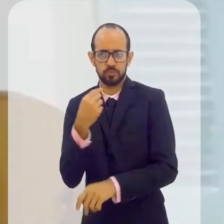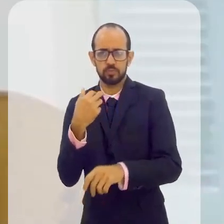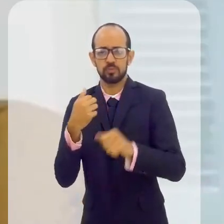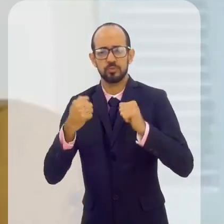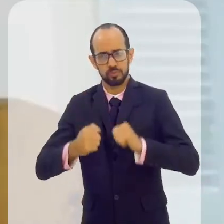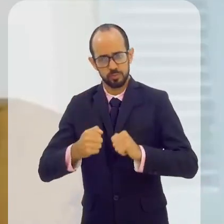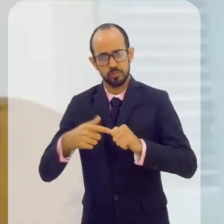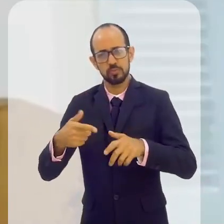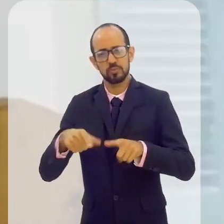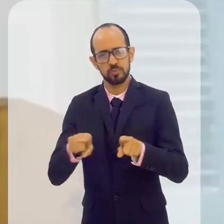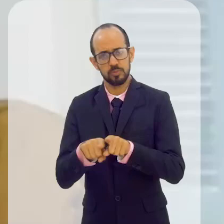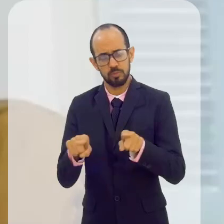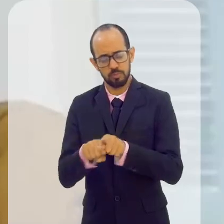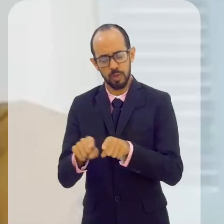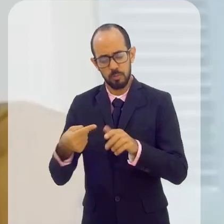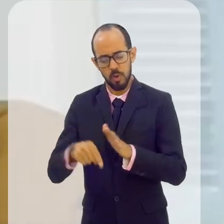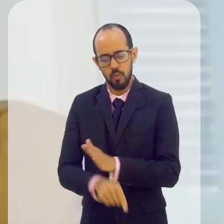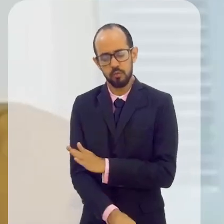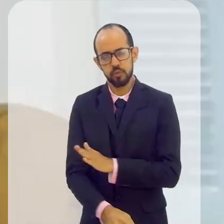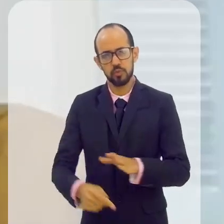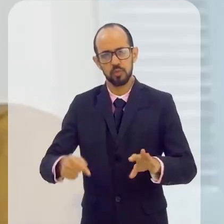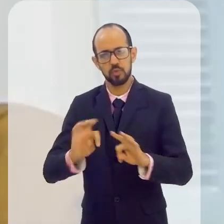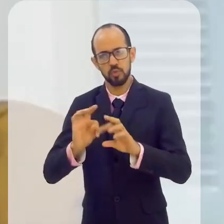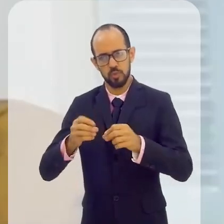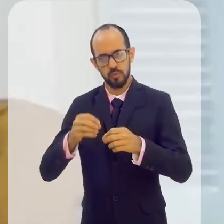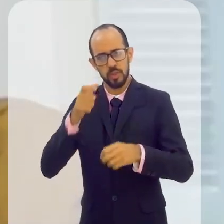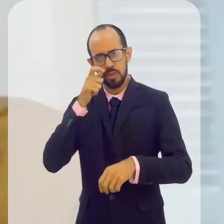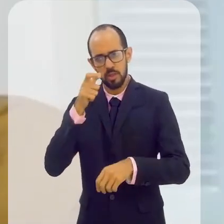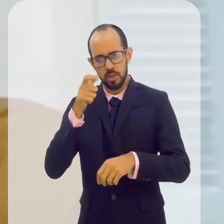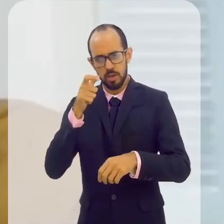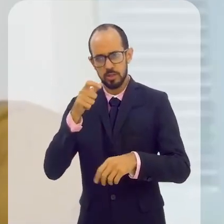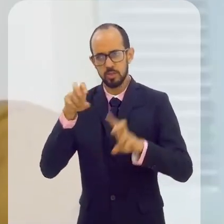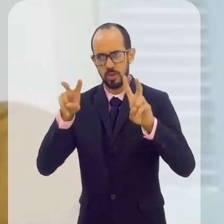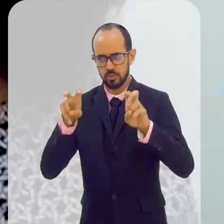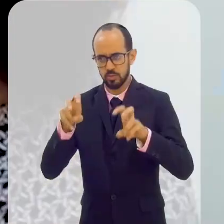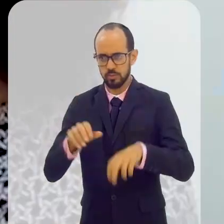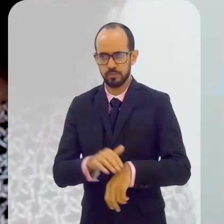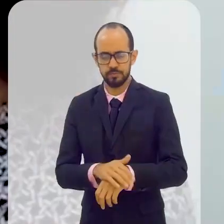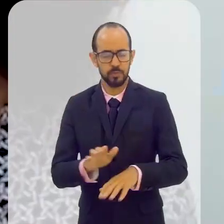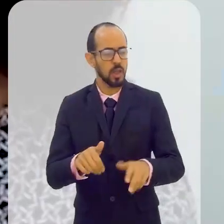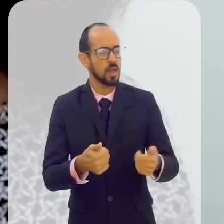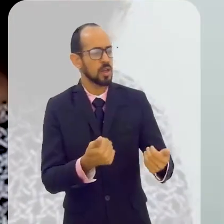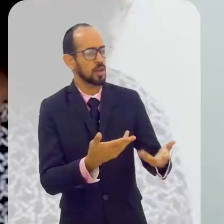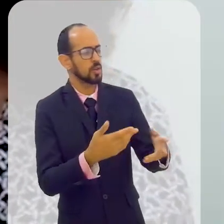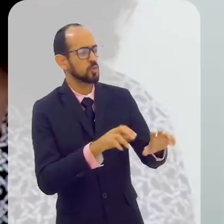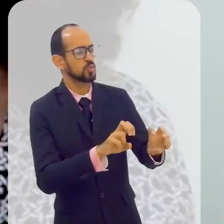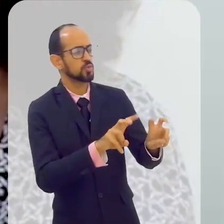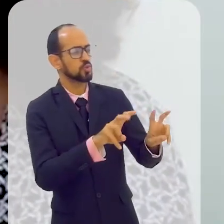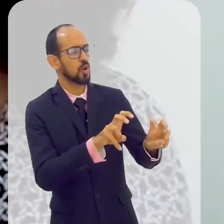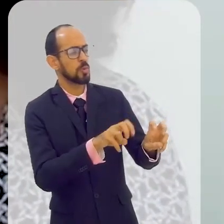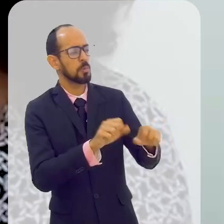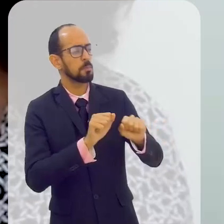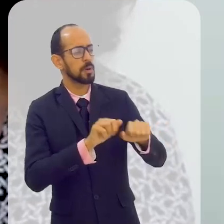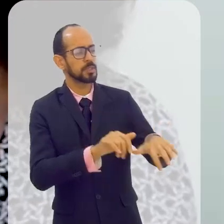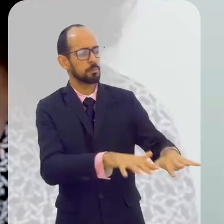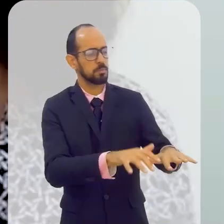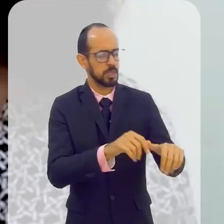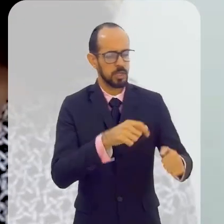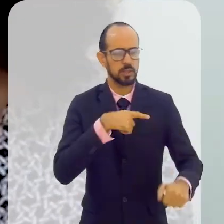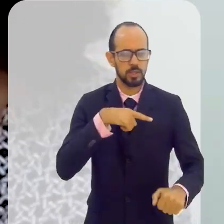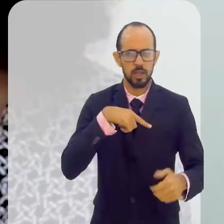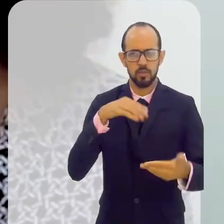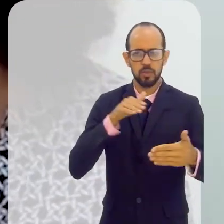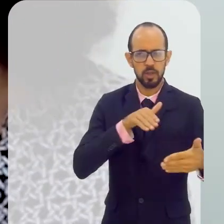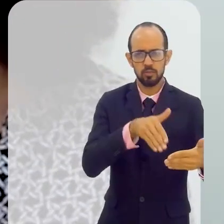que a gente pode ir aprofundando de acordo com o que for o interesse da pauta. Em relação à pandemia, a gente teve na educação